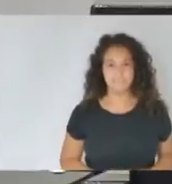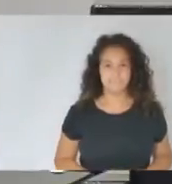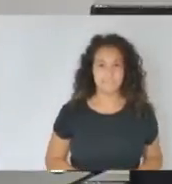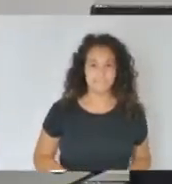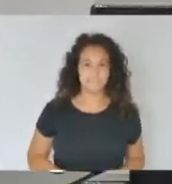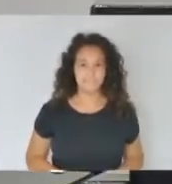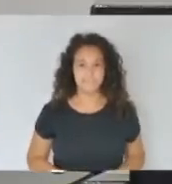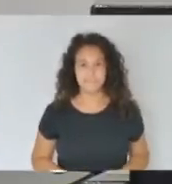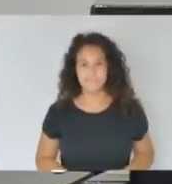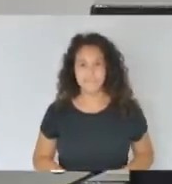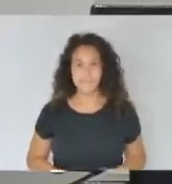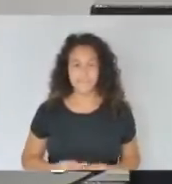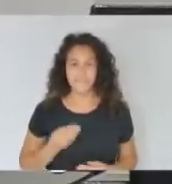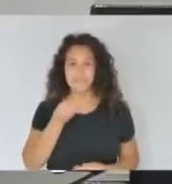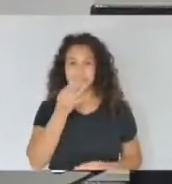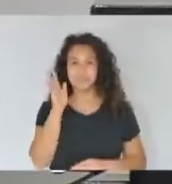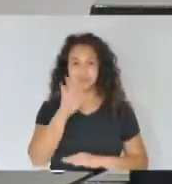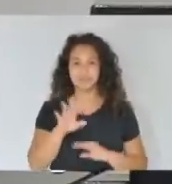Boa tarde a todos.